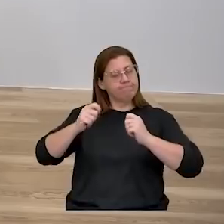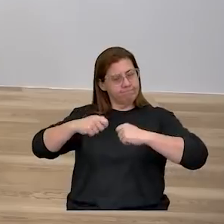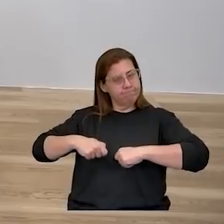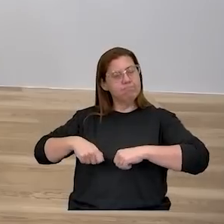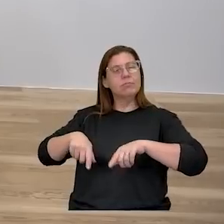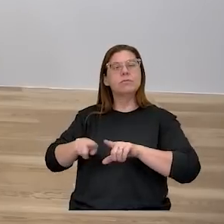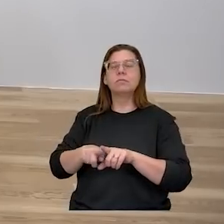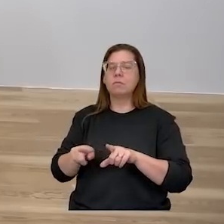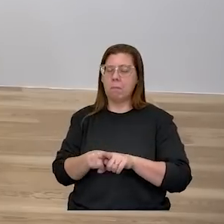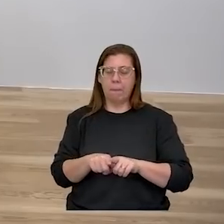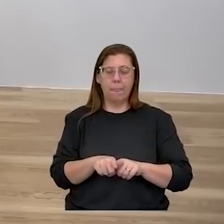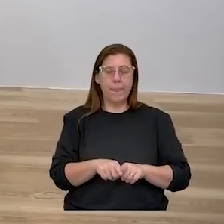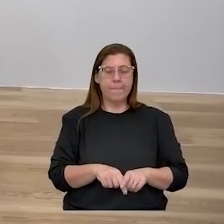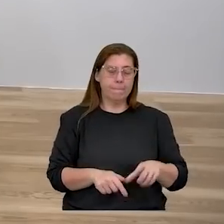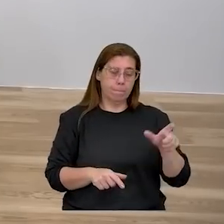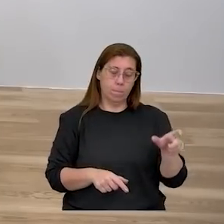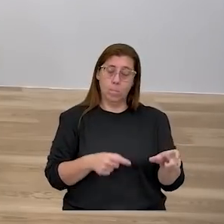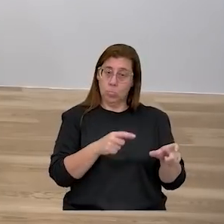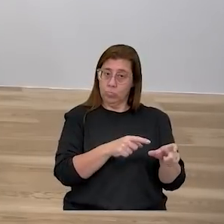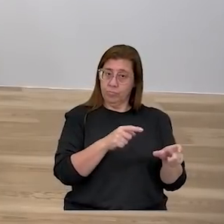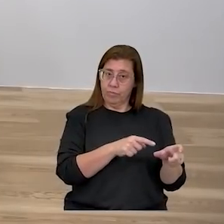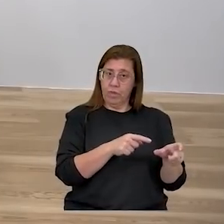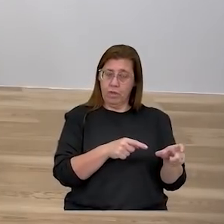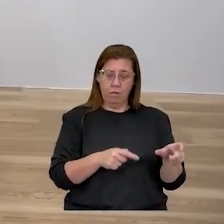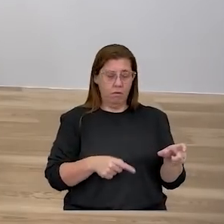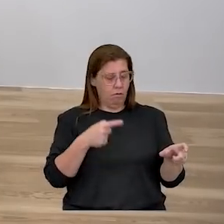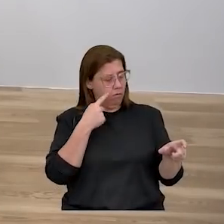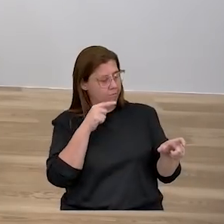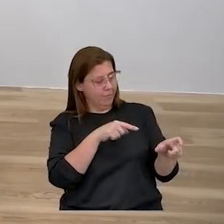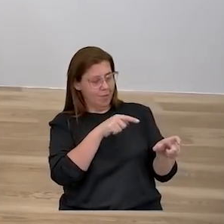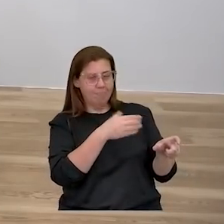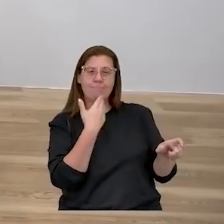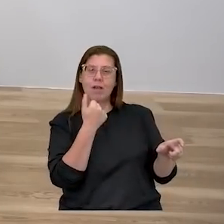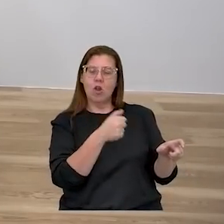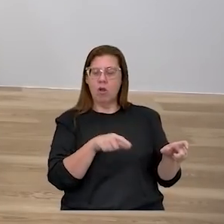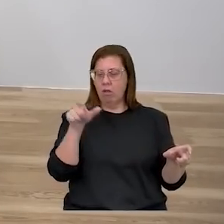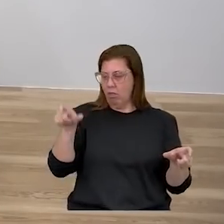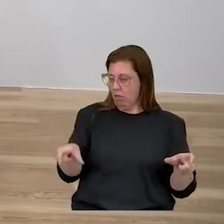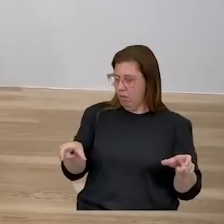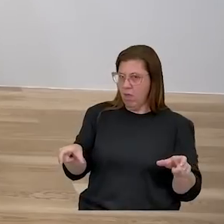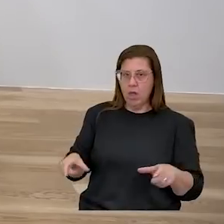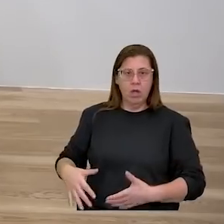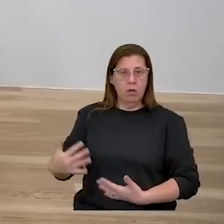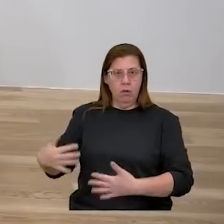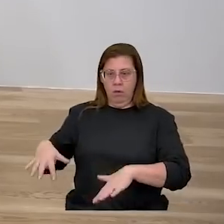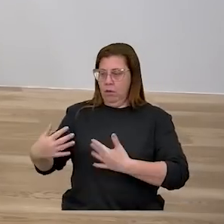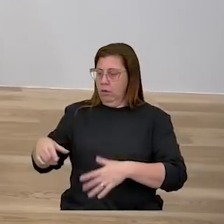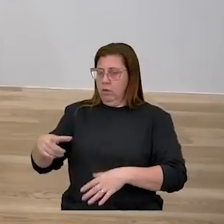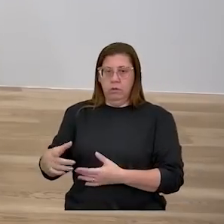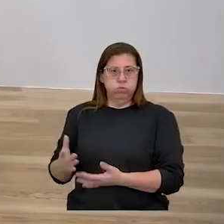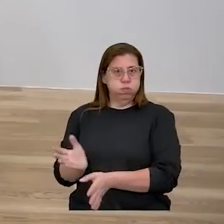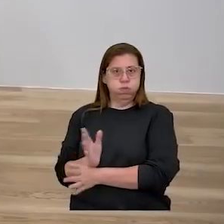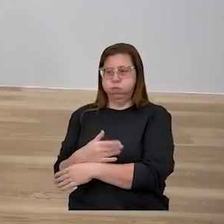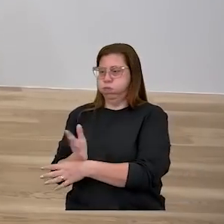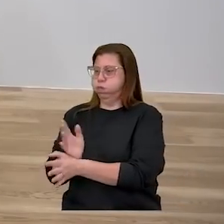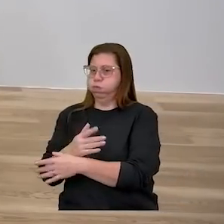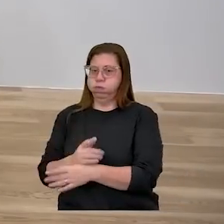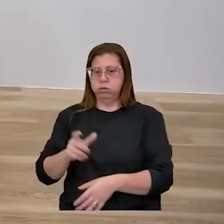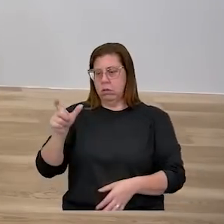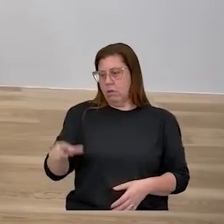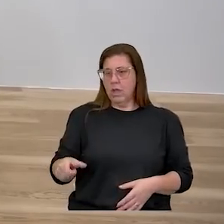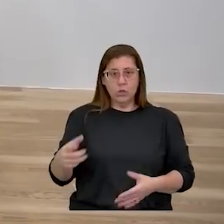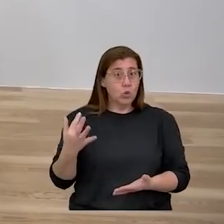nada, né? Ou somente com os meus argumentos, ok? E tentar debater aí. Não. E também